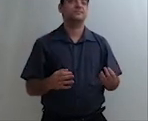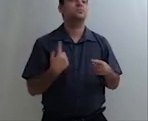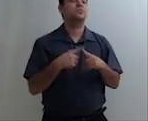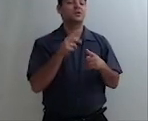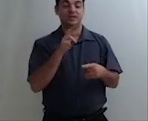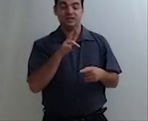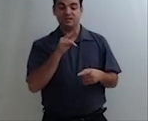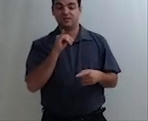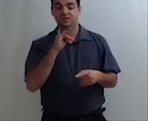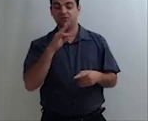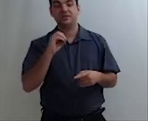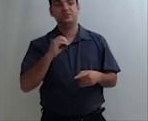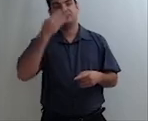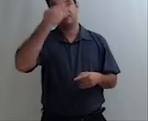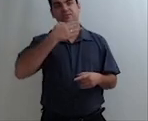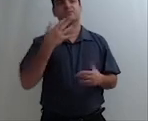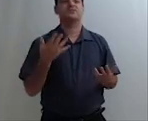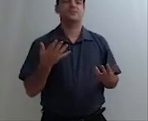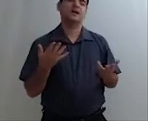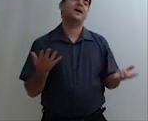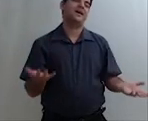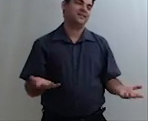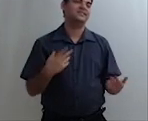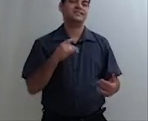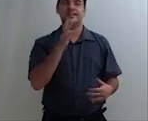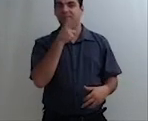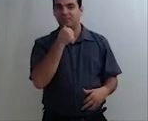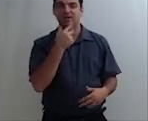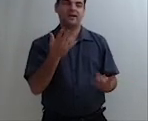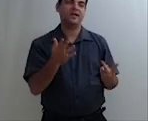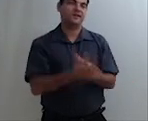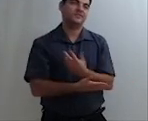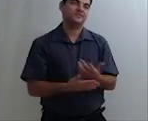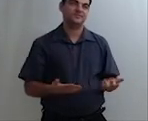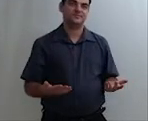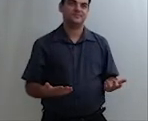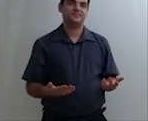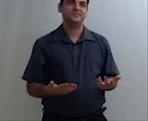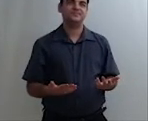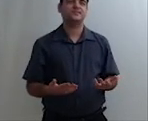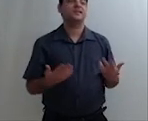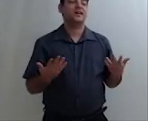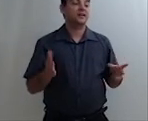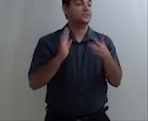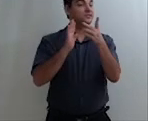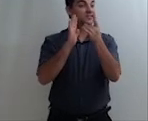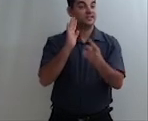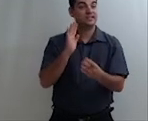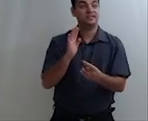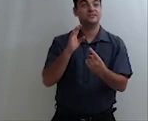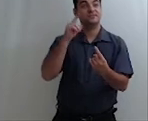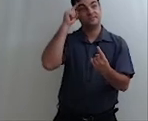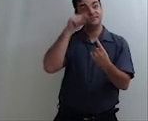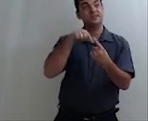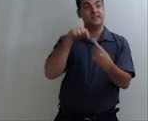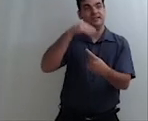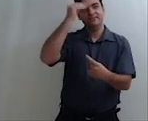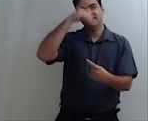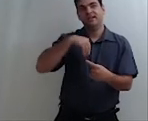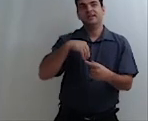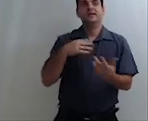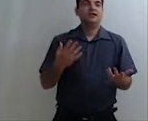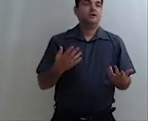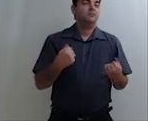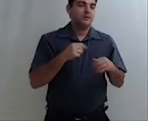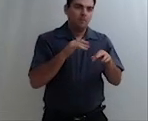prova aí sim seria possível admitir que esse critério objetivo de prova não foi atingido e